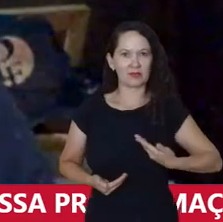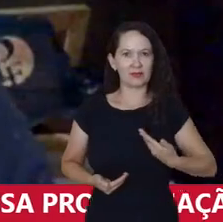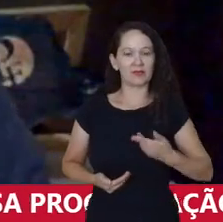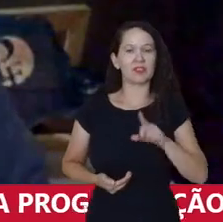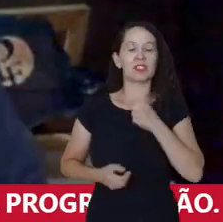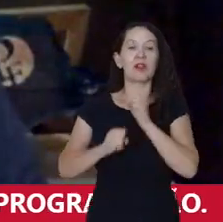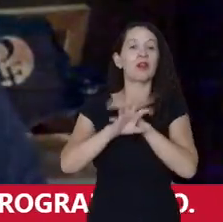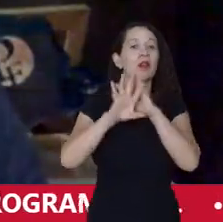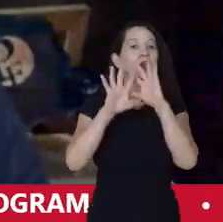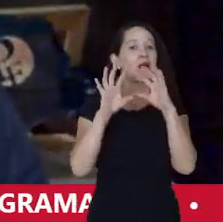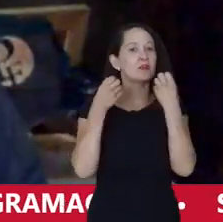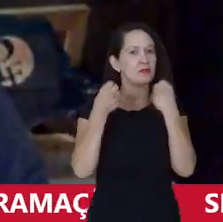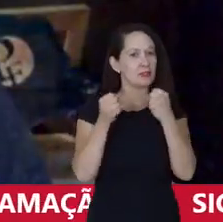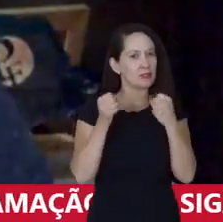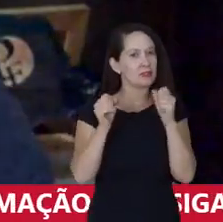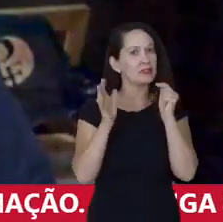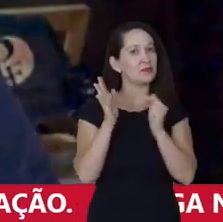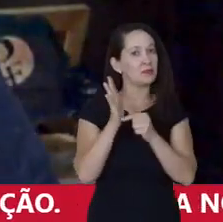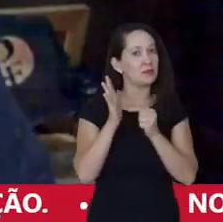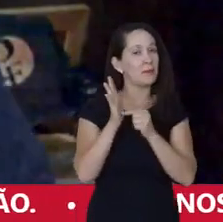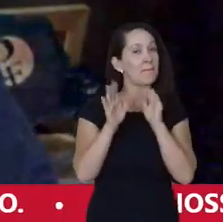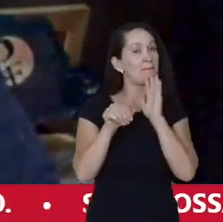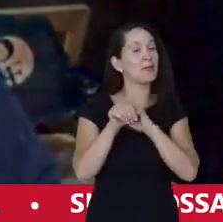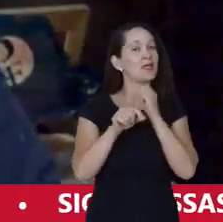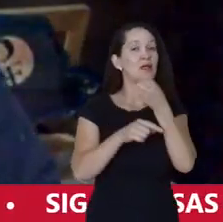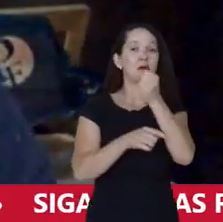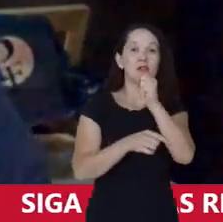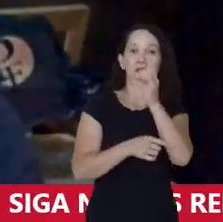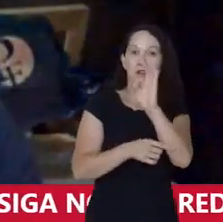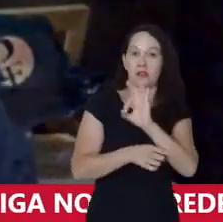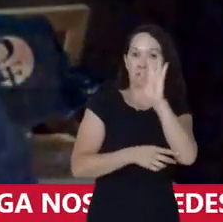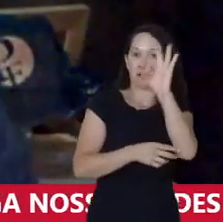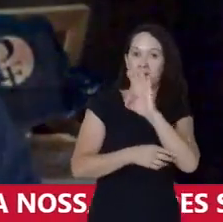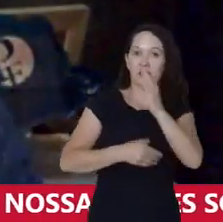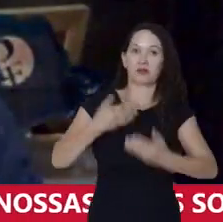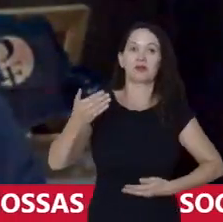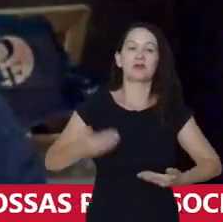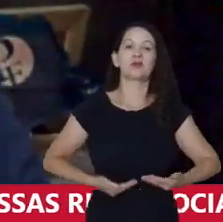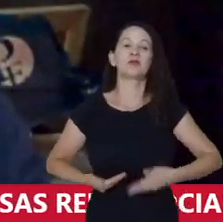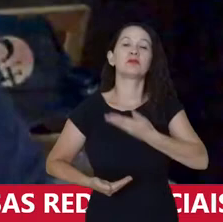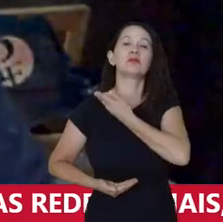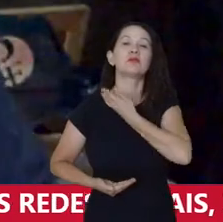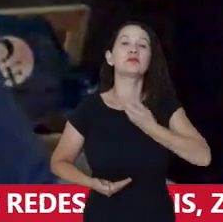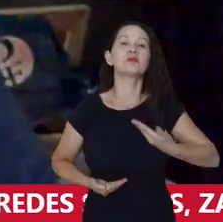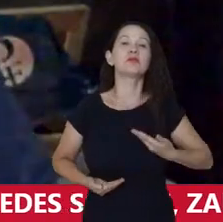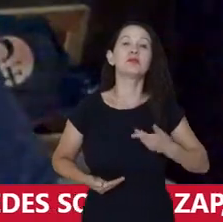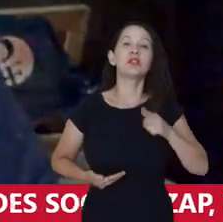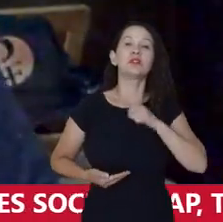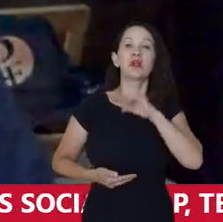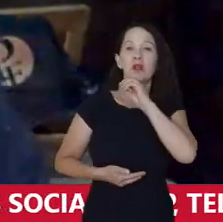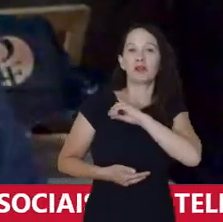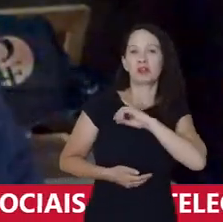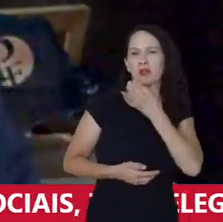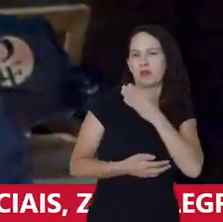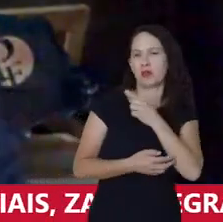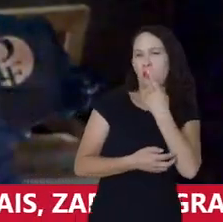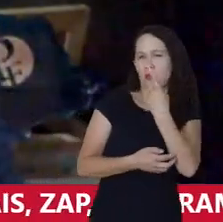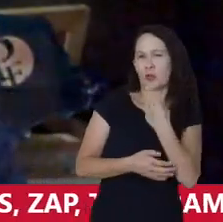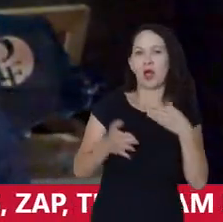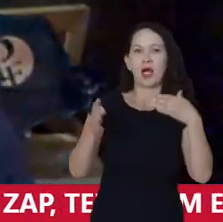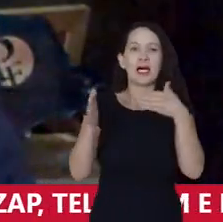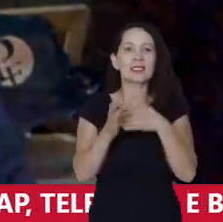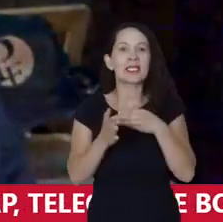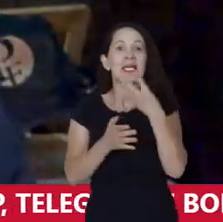temos que esclarecer mais um ponto, né? 80% dos servidores públicos ganham entre um e no